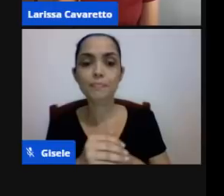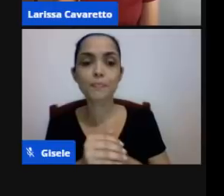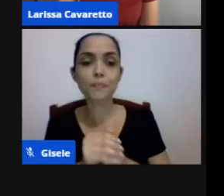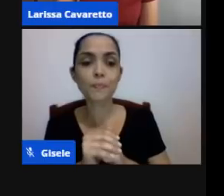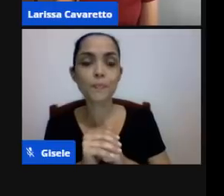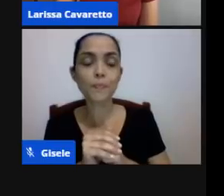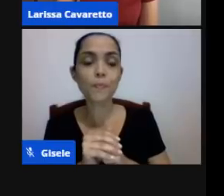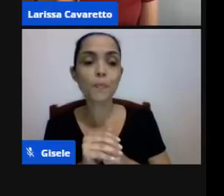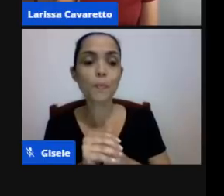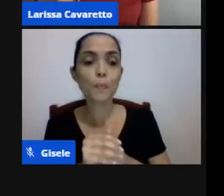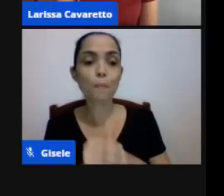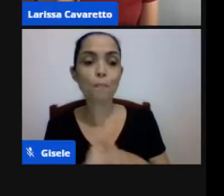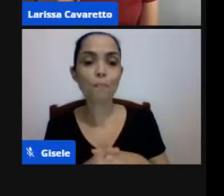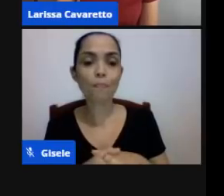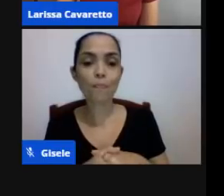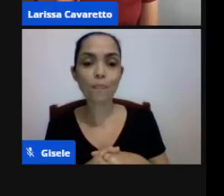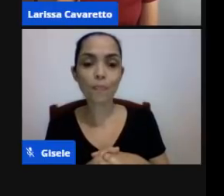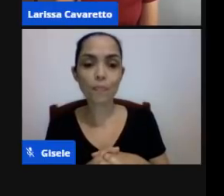aula.